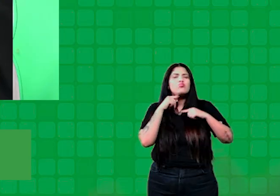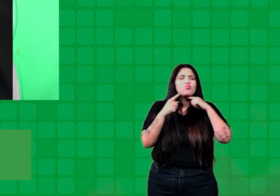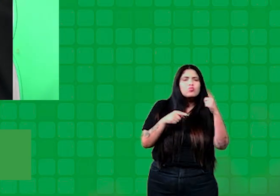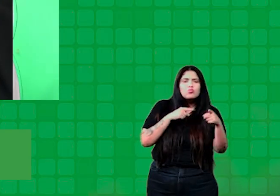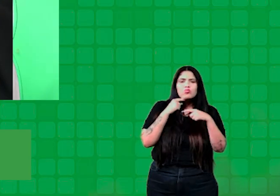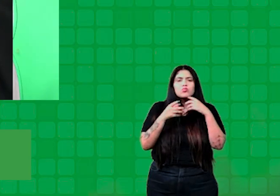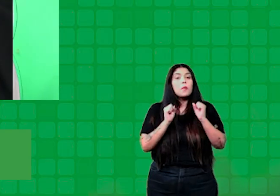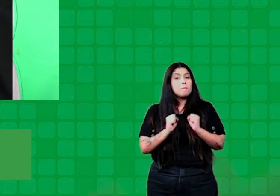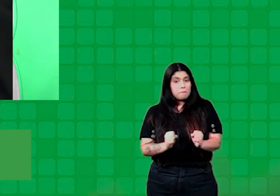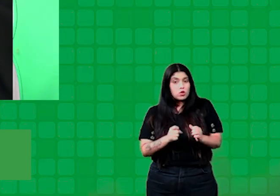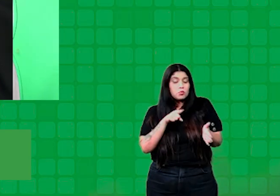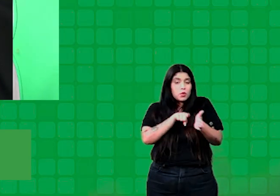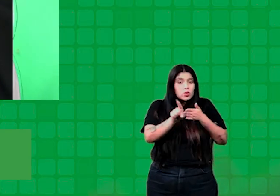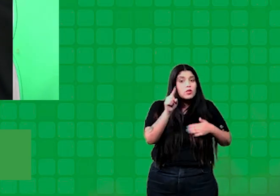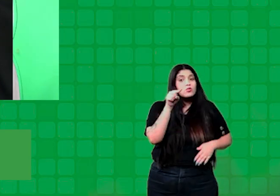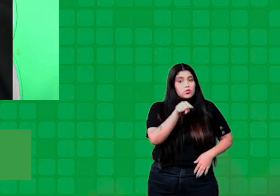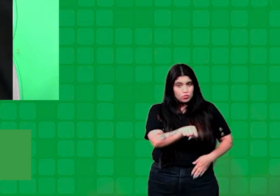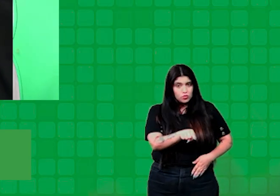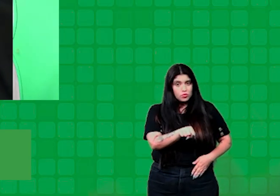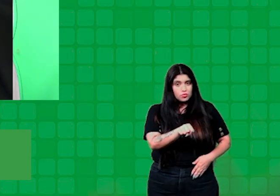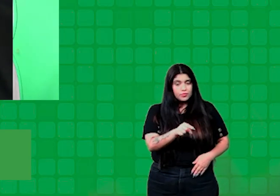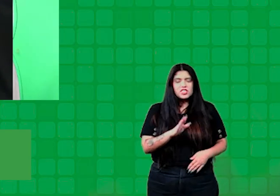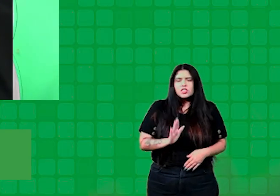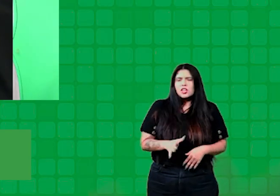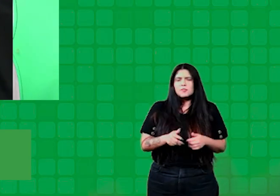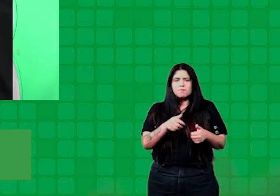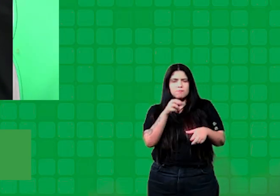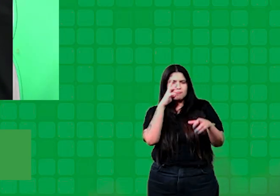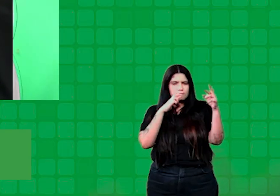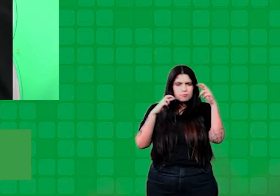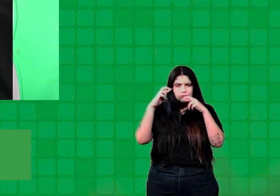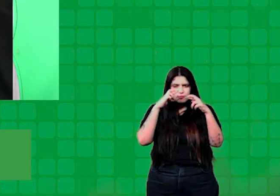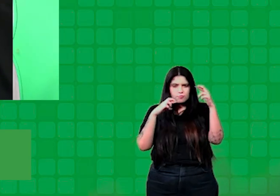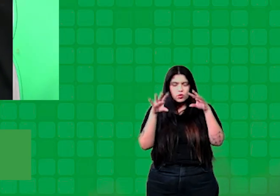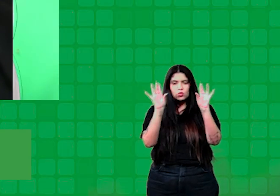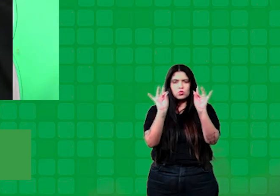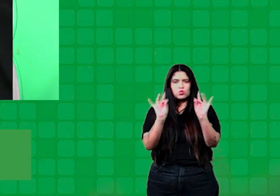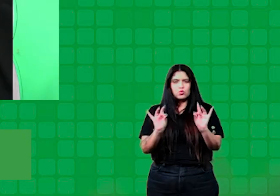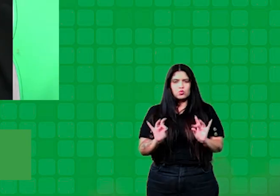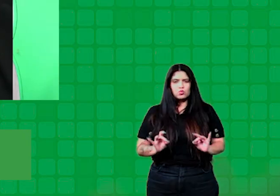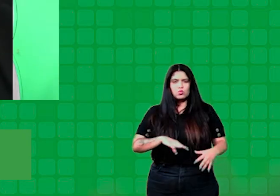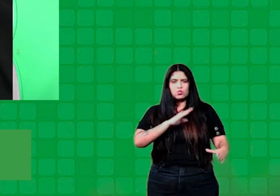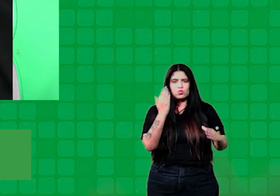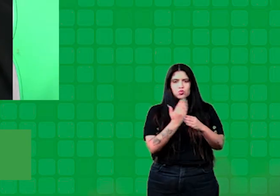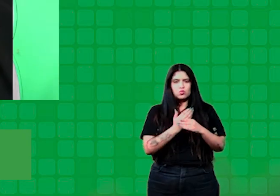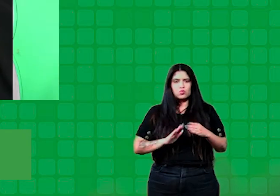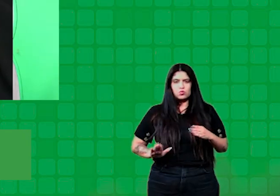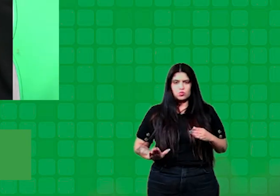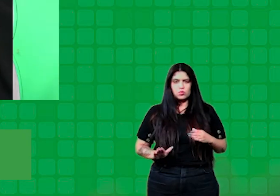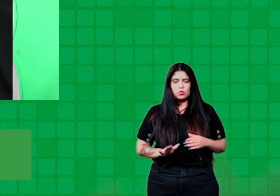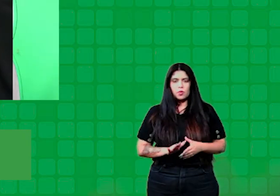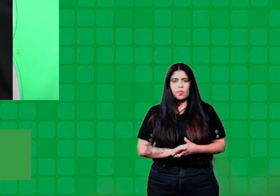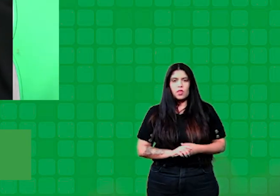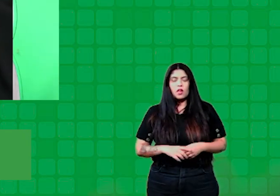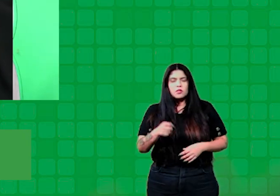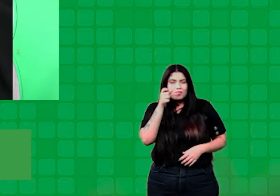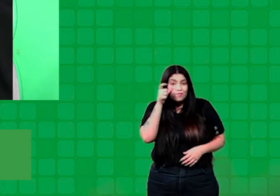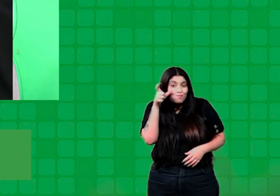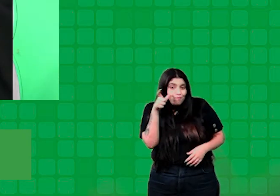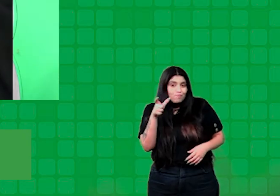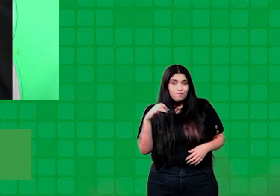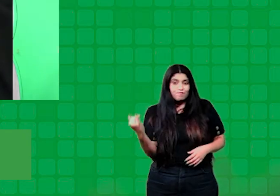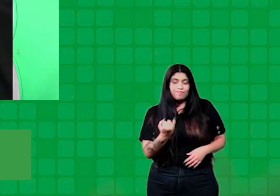te consultar, né? Já que você fez uma análise bem detalhada do processo. E destaco a importância disso para que